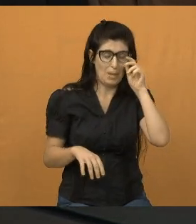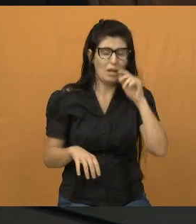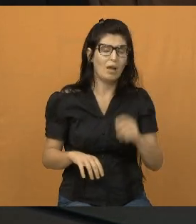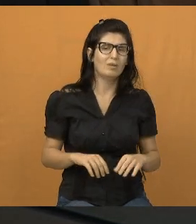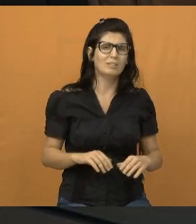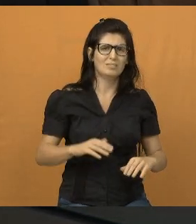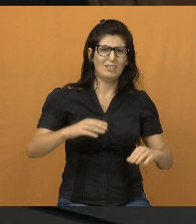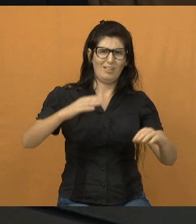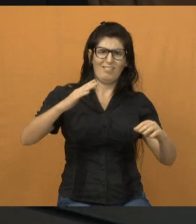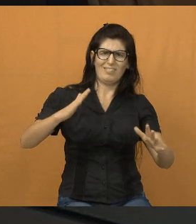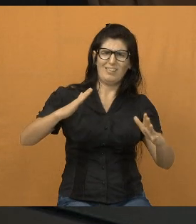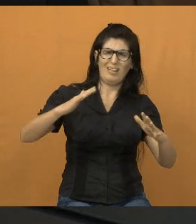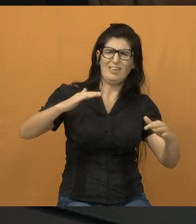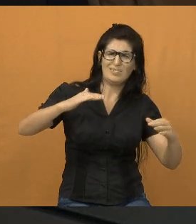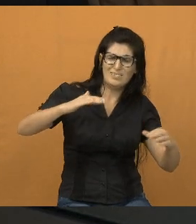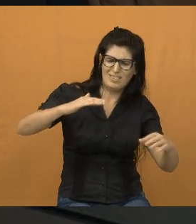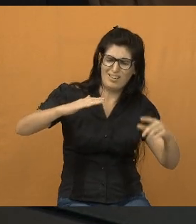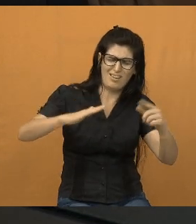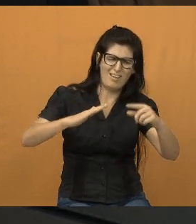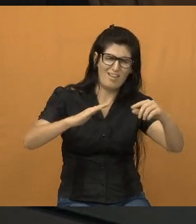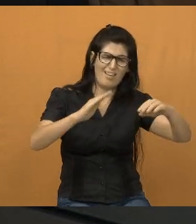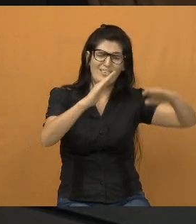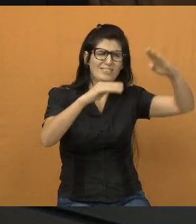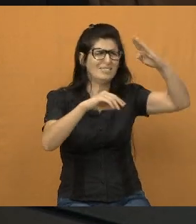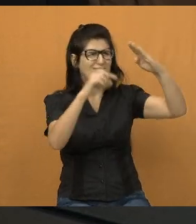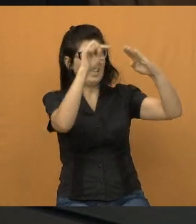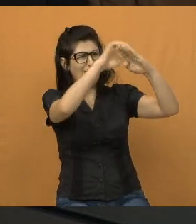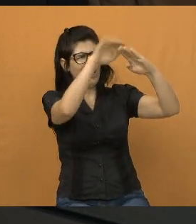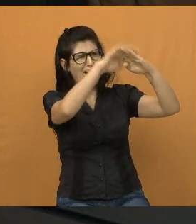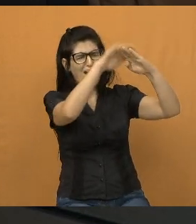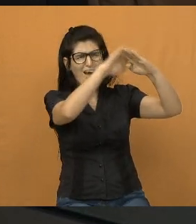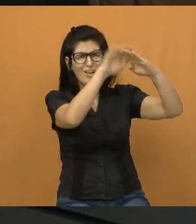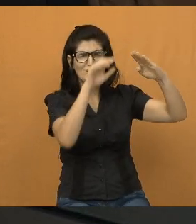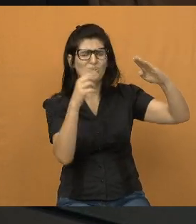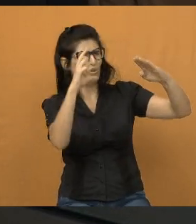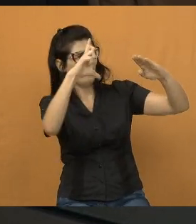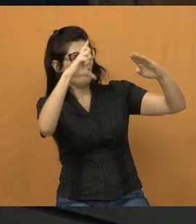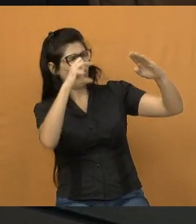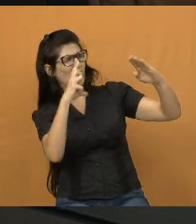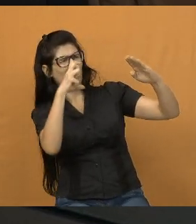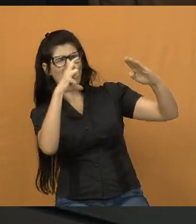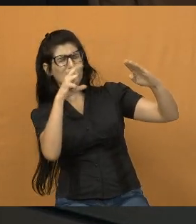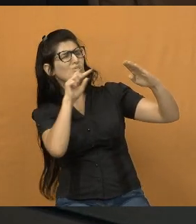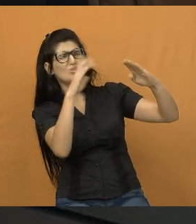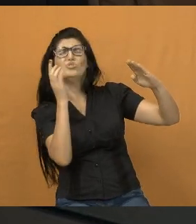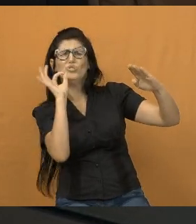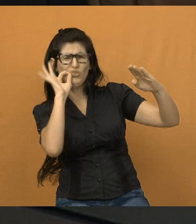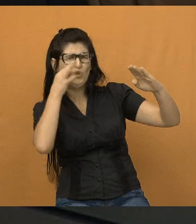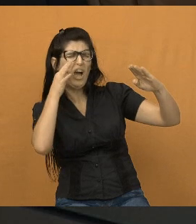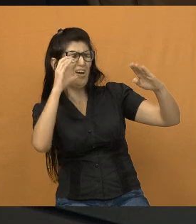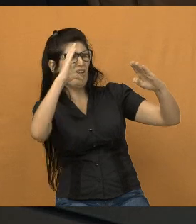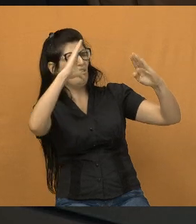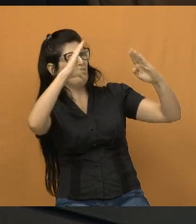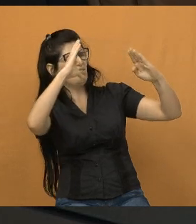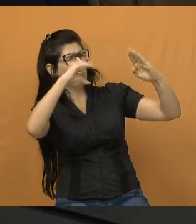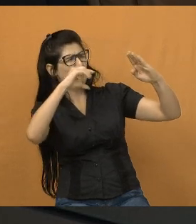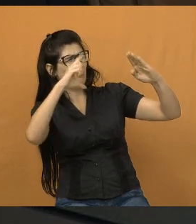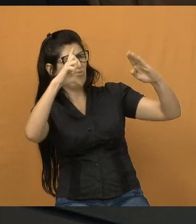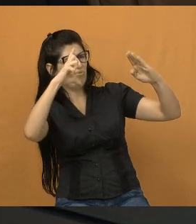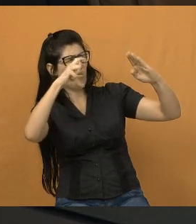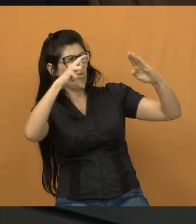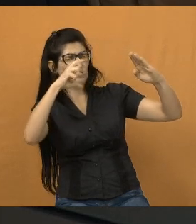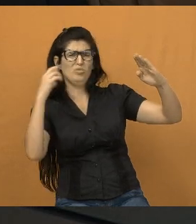do telhado da casa da mulher. Eu já fiz 2 indicações, tirei foto e mandei. Além disso, além